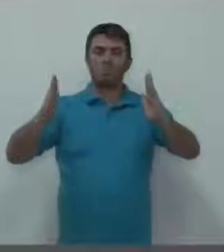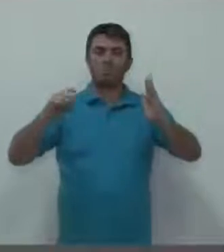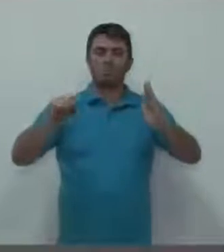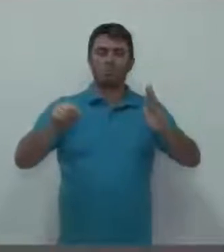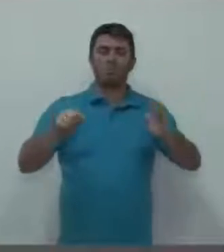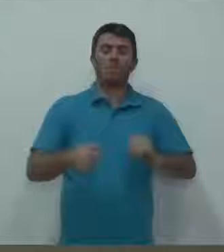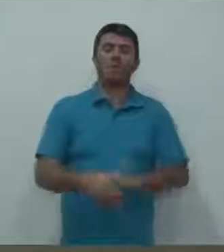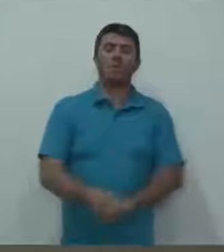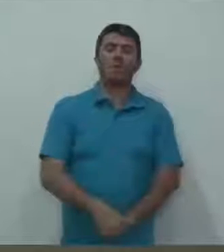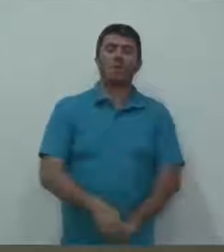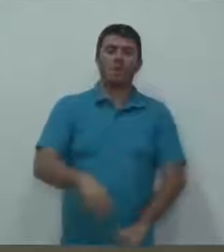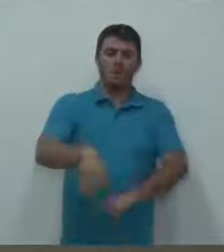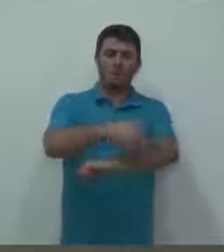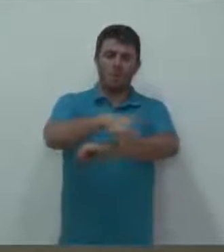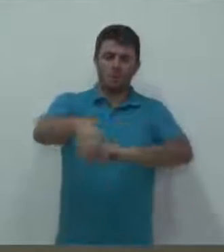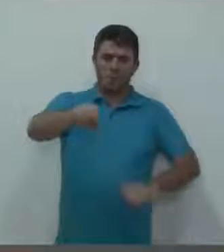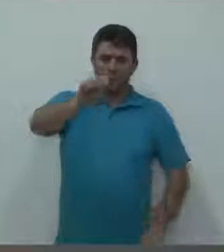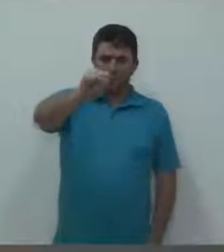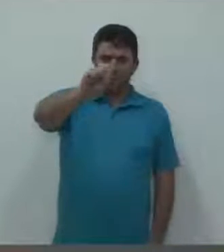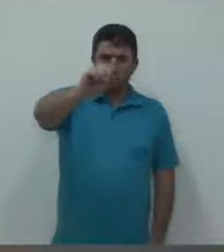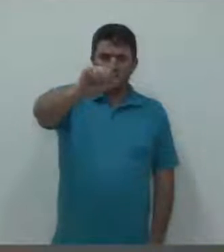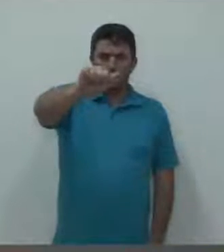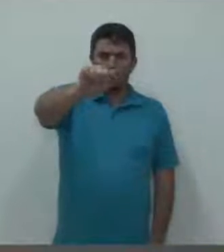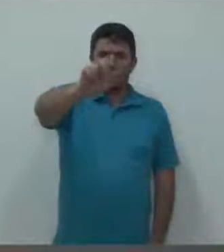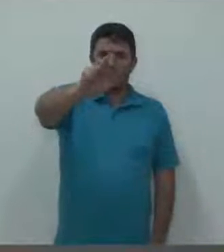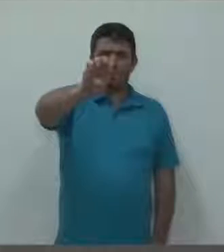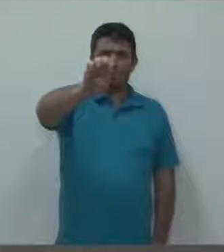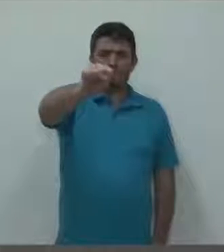a comunidade, observou-se que houve